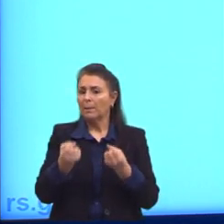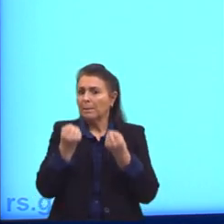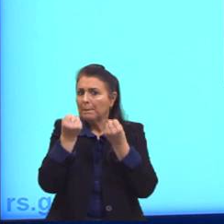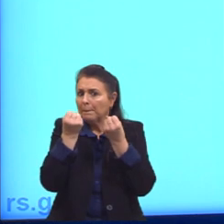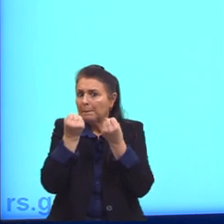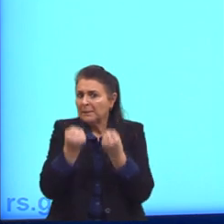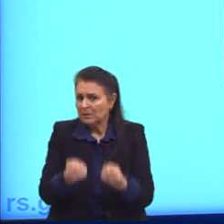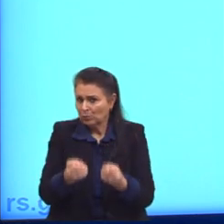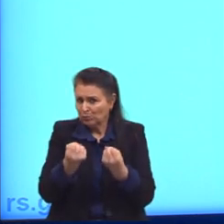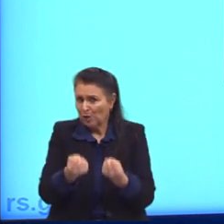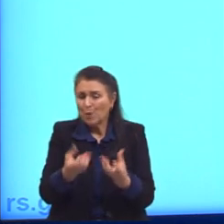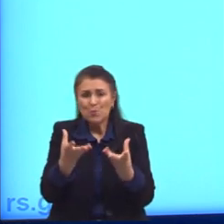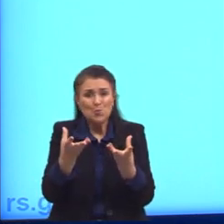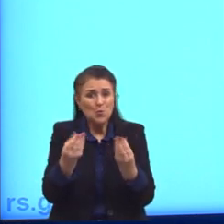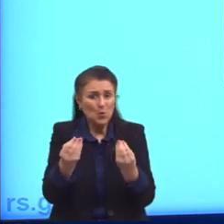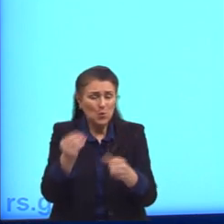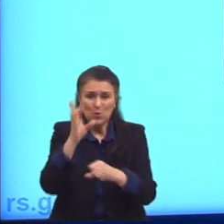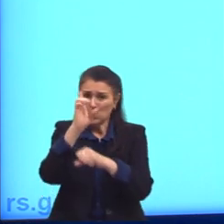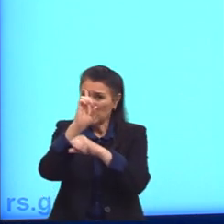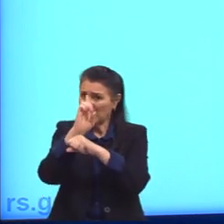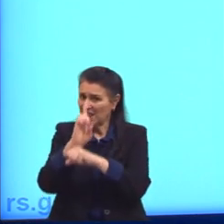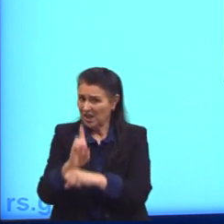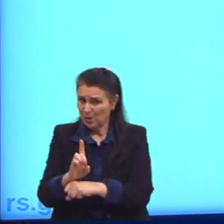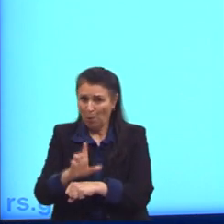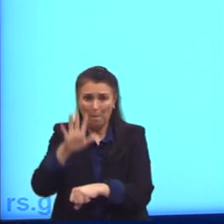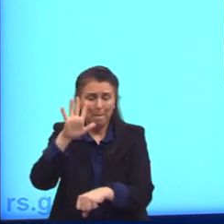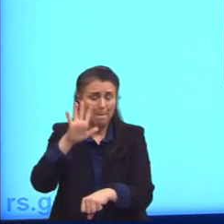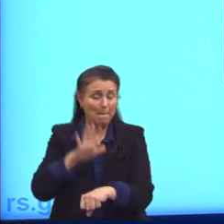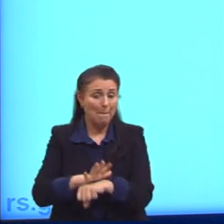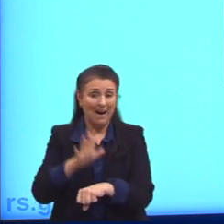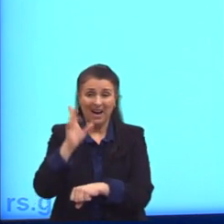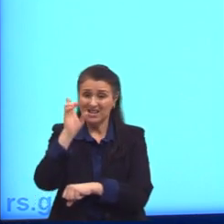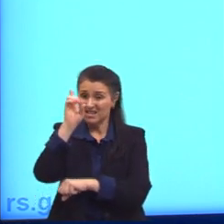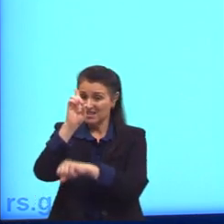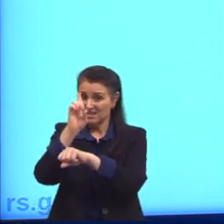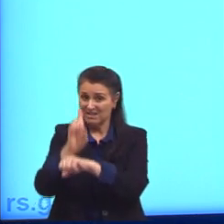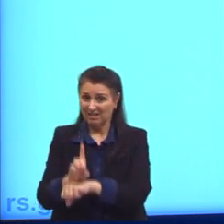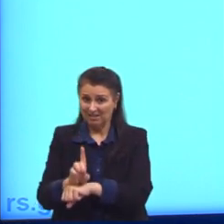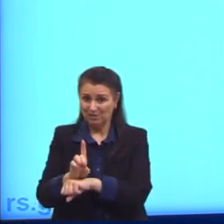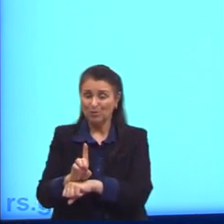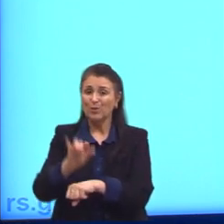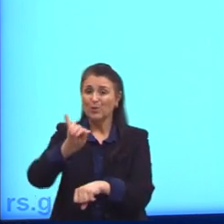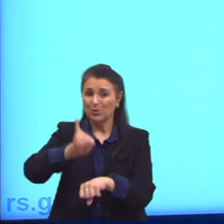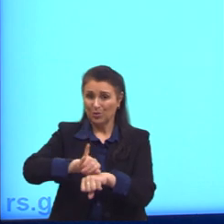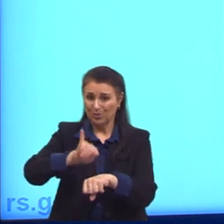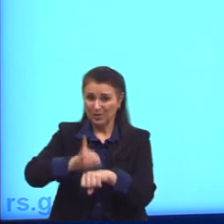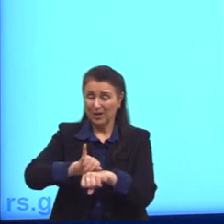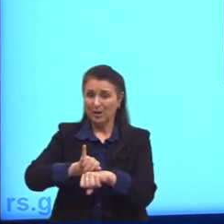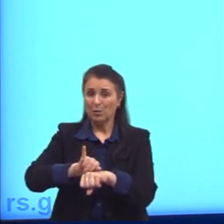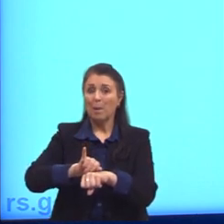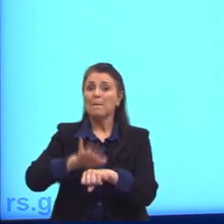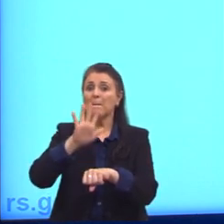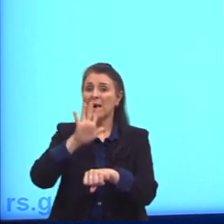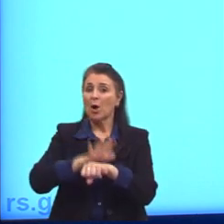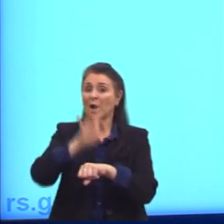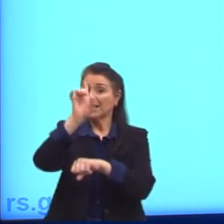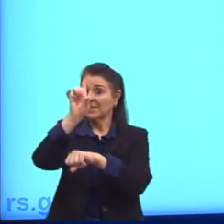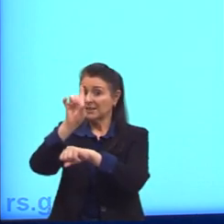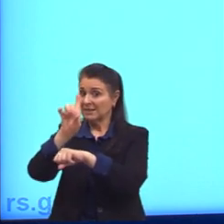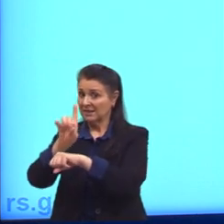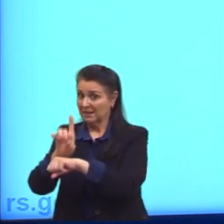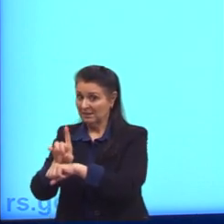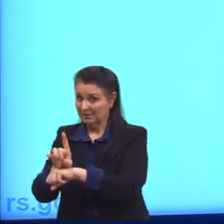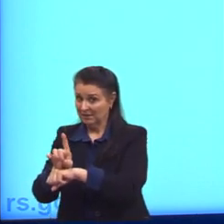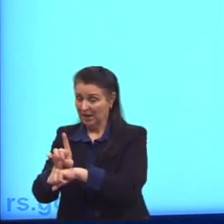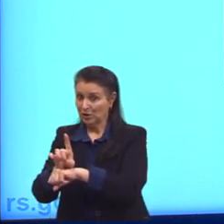objeto ele é muito mais denso aí é mais denso então densidade do objeto maior que a densidade do fluido então ele vai chegar aqui